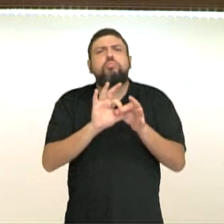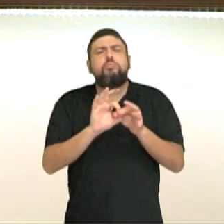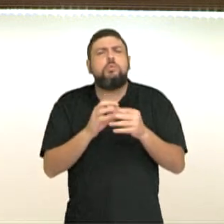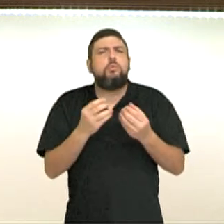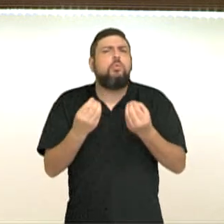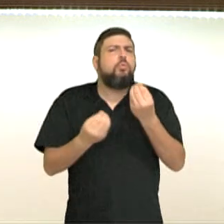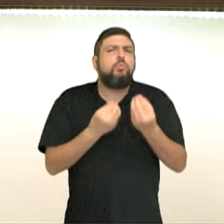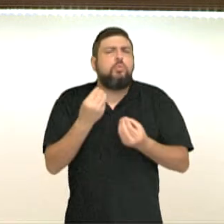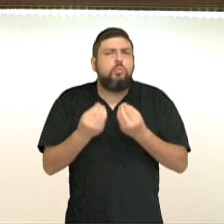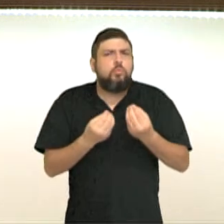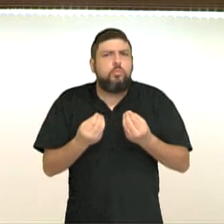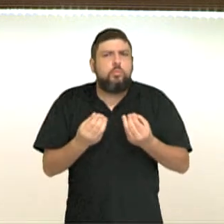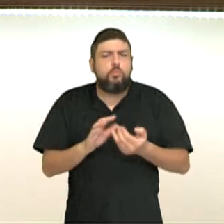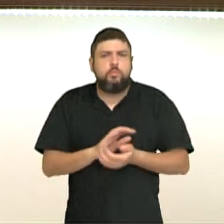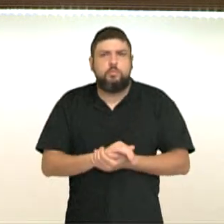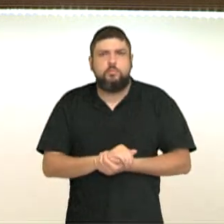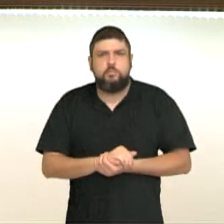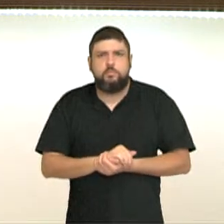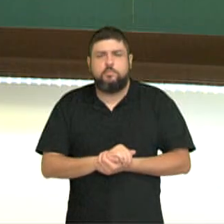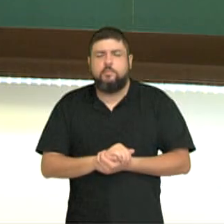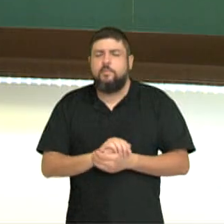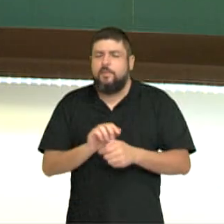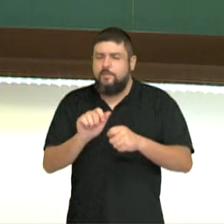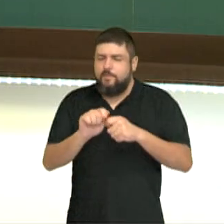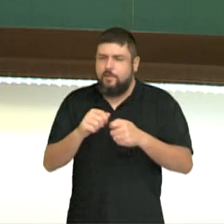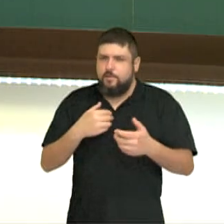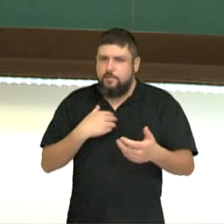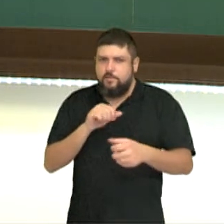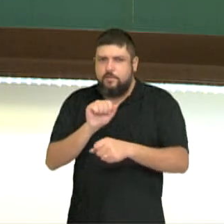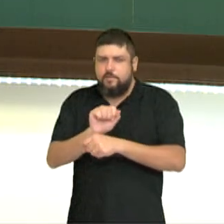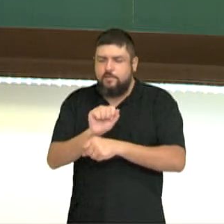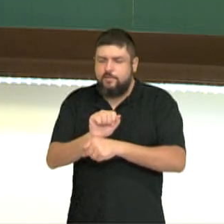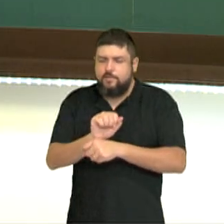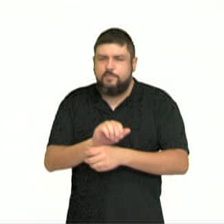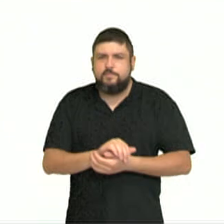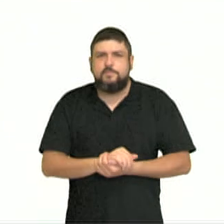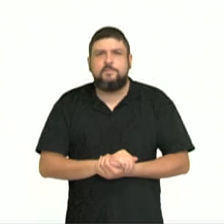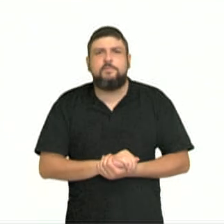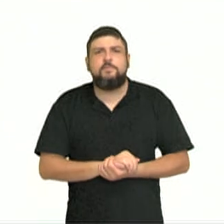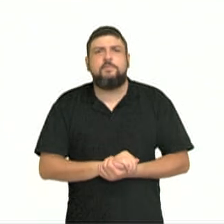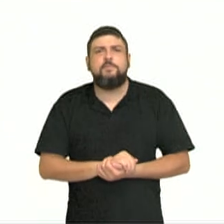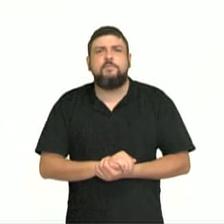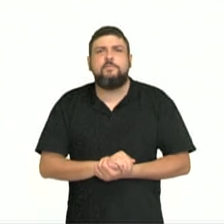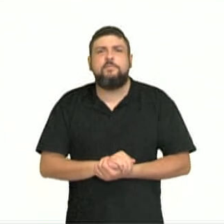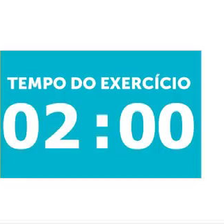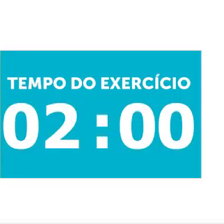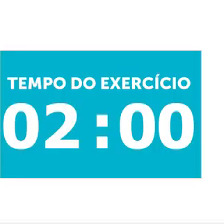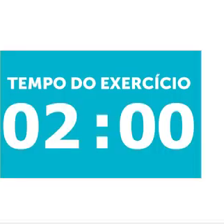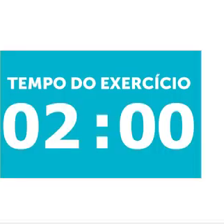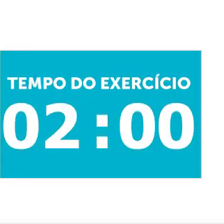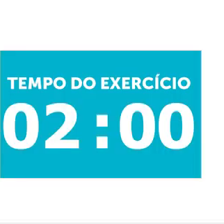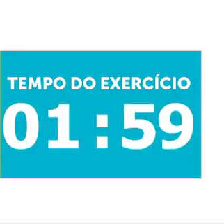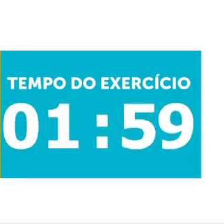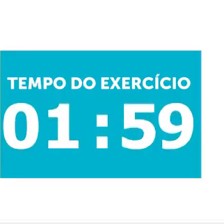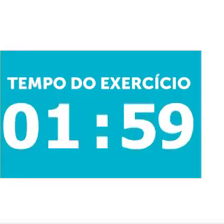dependência. Não esquece. Faz aí, que eu te aguardo aqui, como sempre.